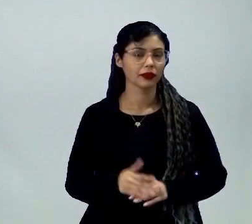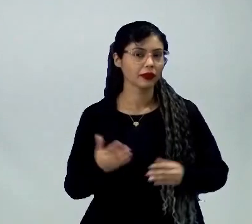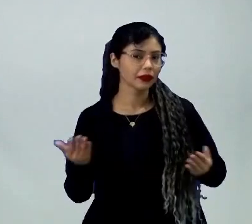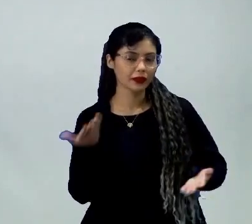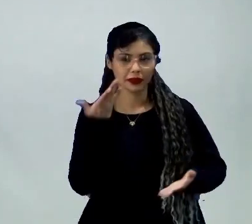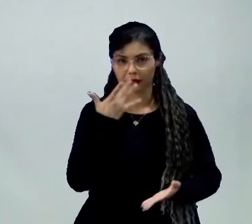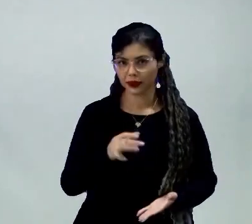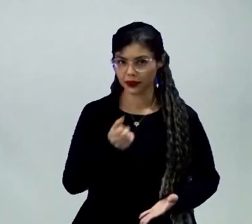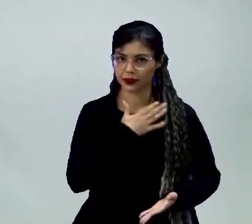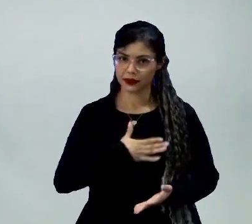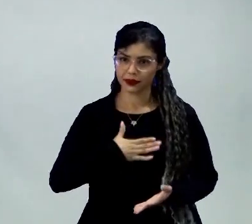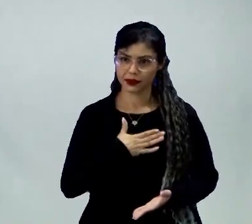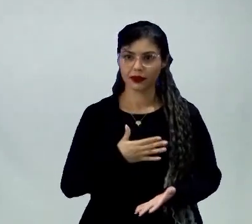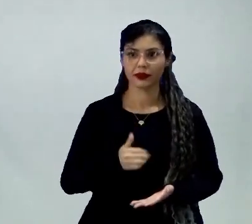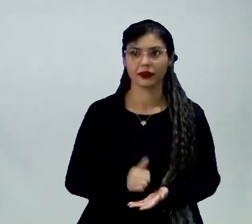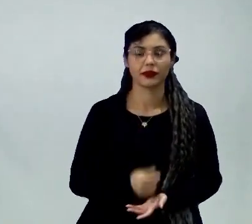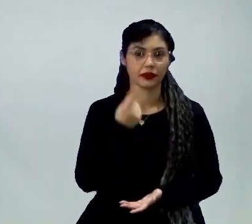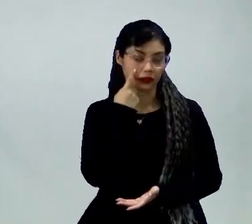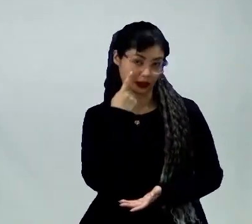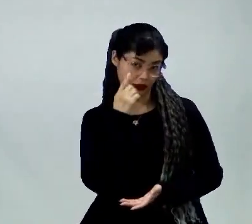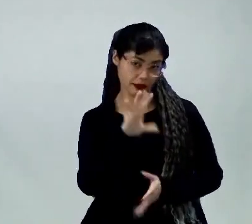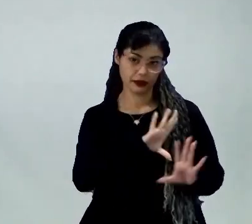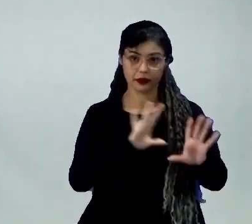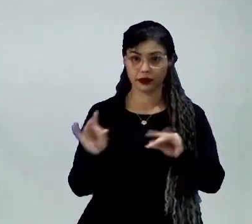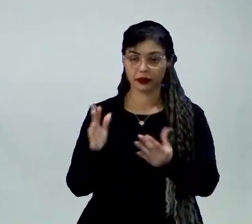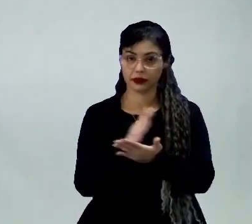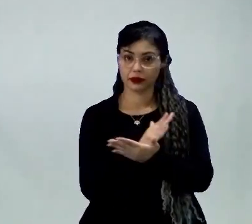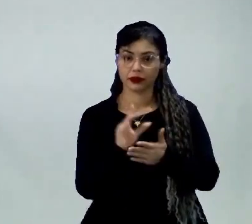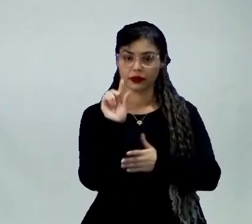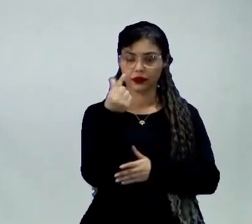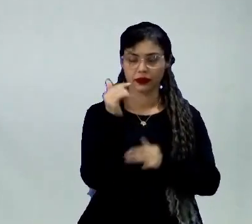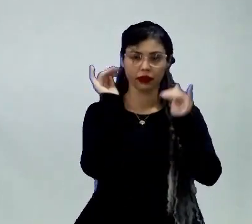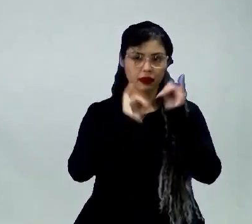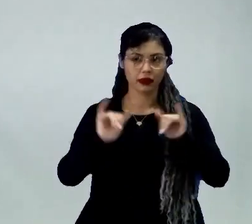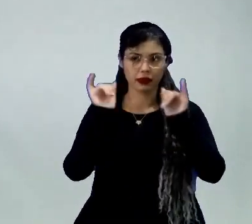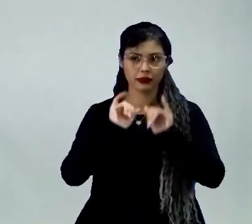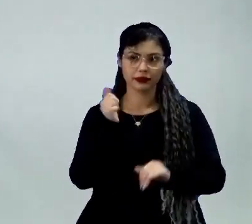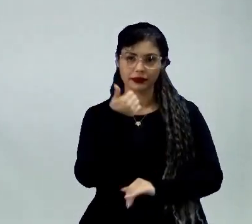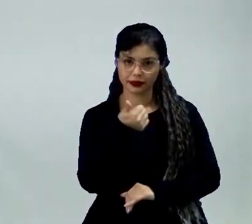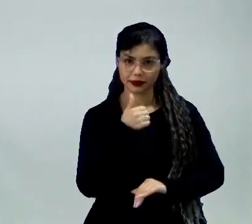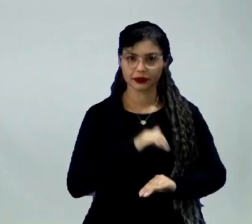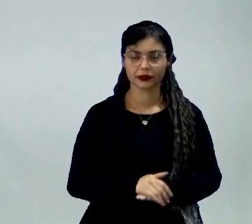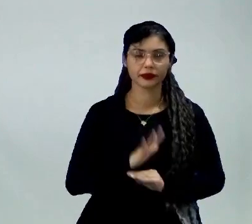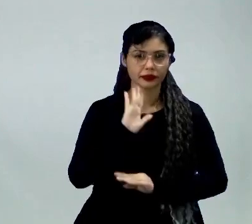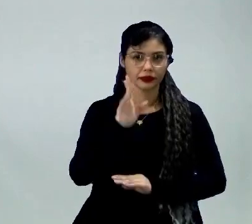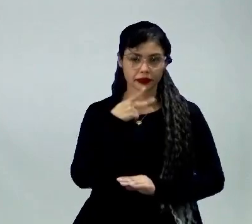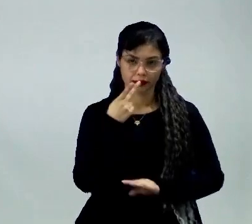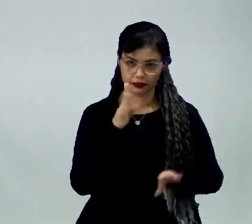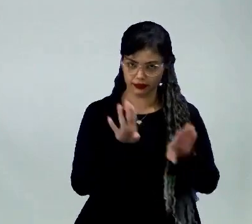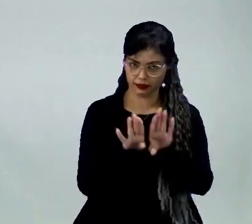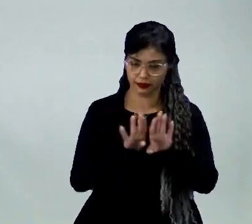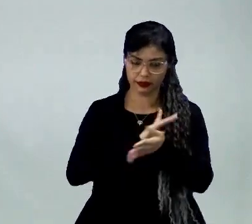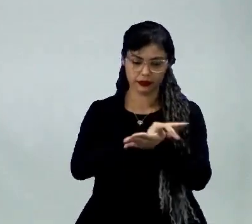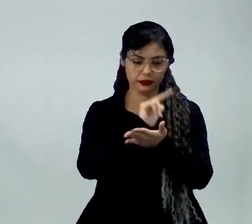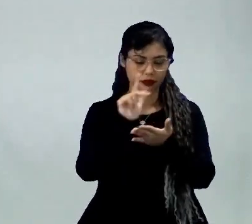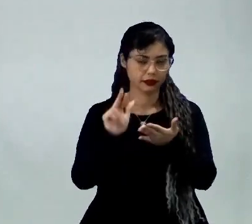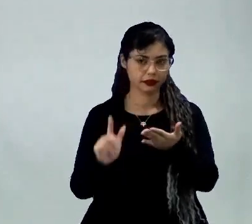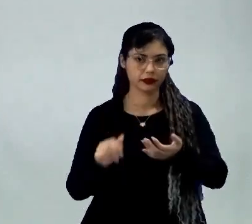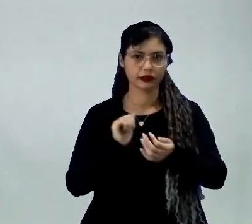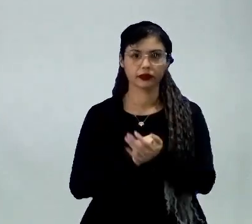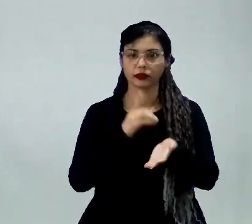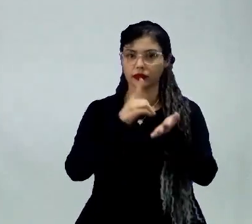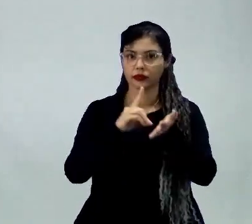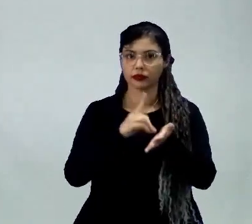E aí, crianças, gostaram? Olha só, aí já trouxe mais um pouco de informação, né? Já fala também que existem vários tipos